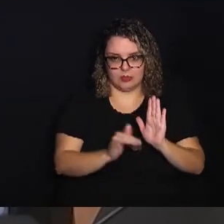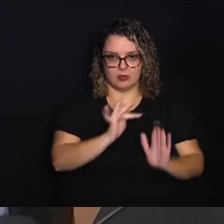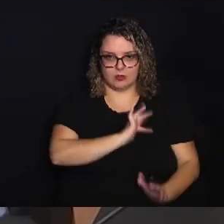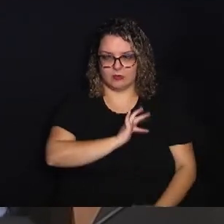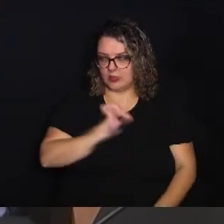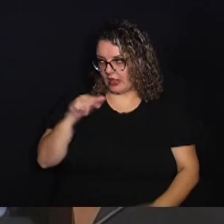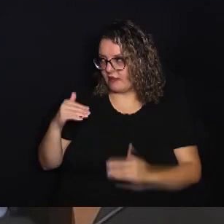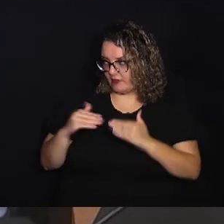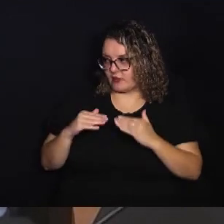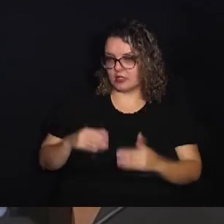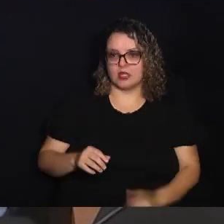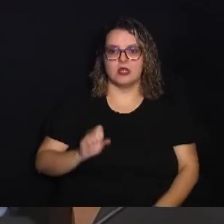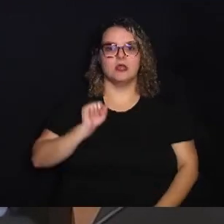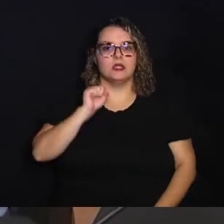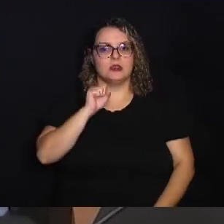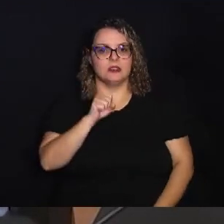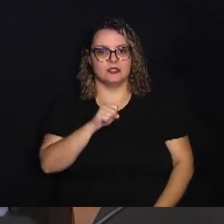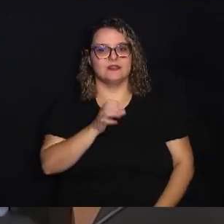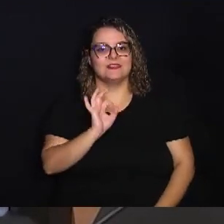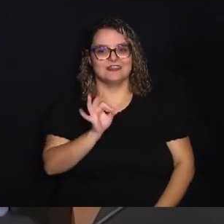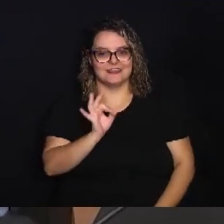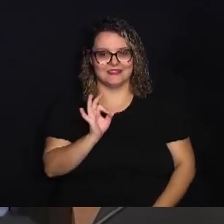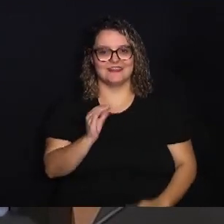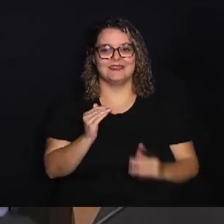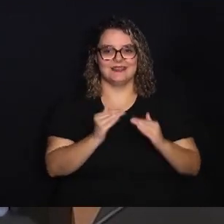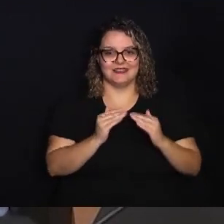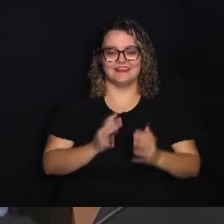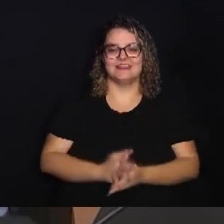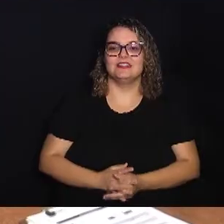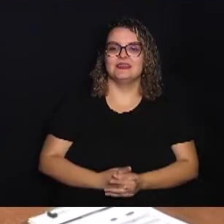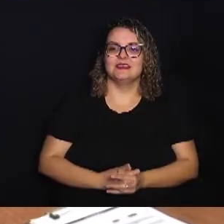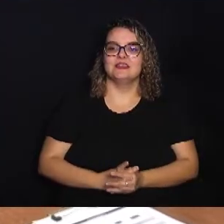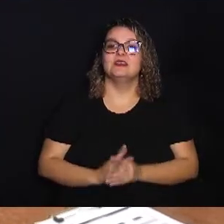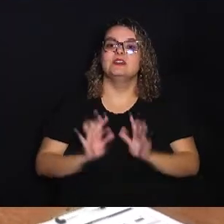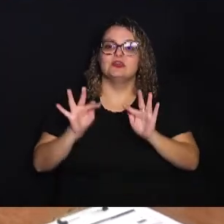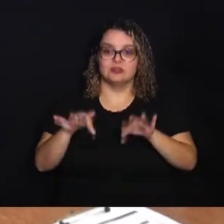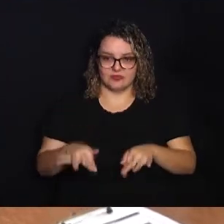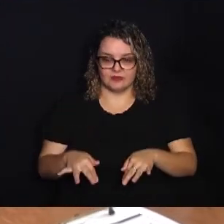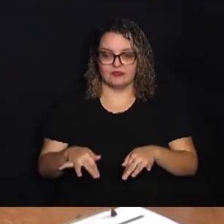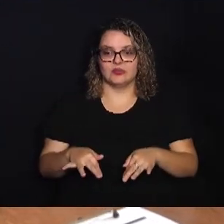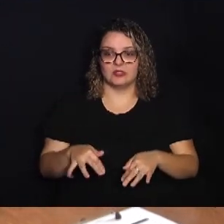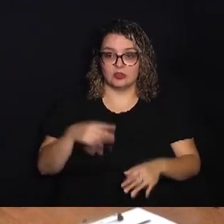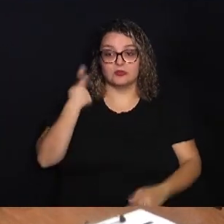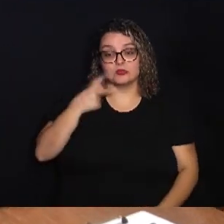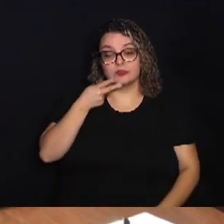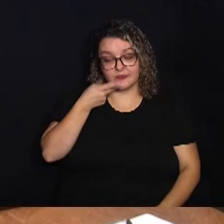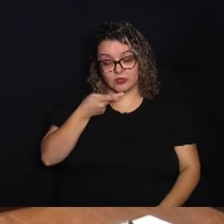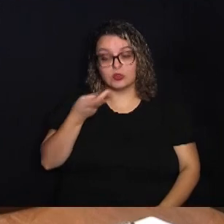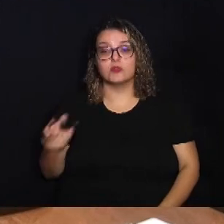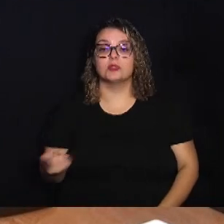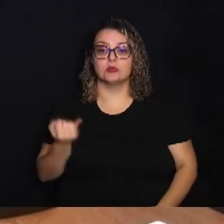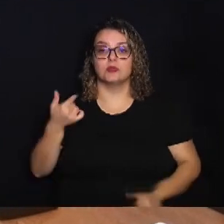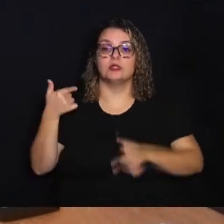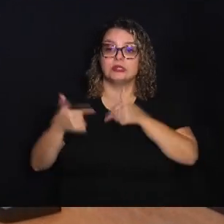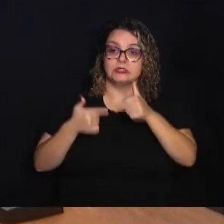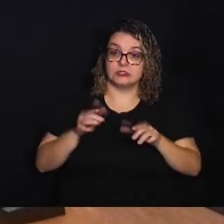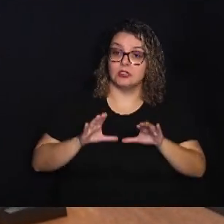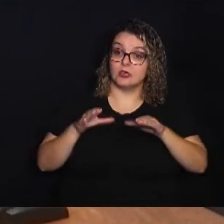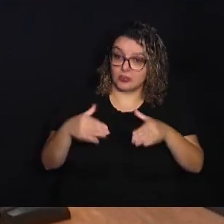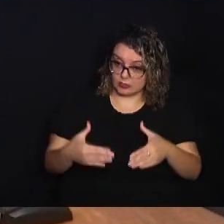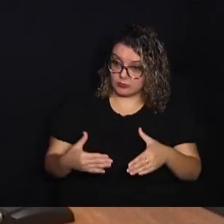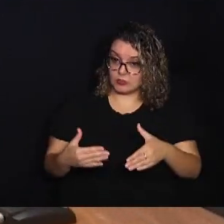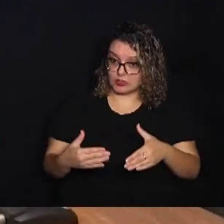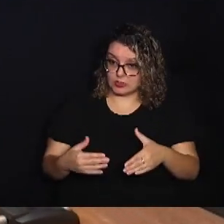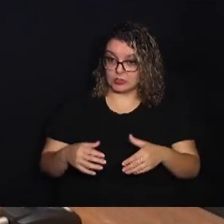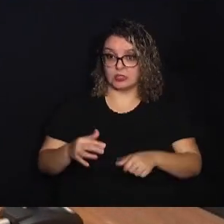favorável é isso Bispo Com certeza ao final os parlamentares falaram da importância dos trabalhos